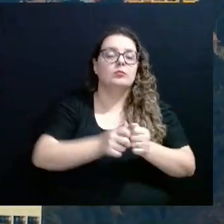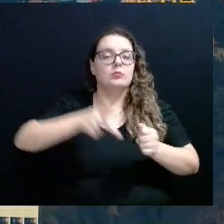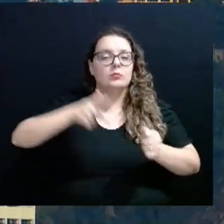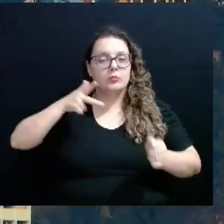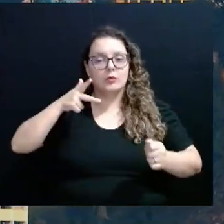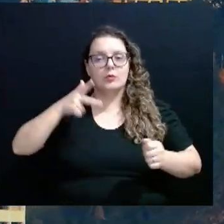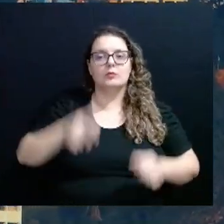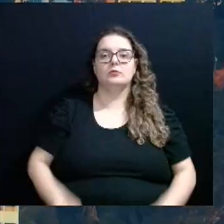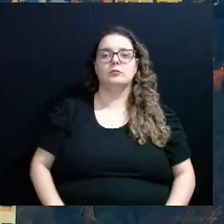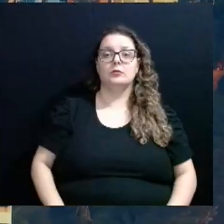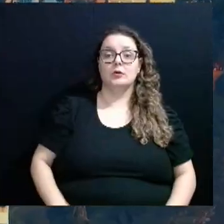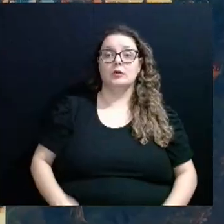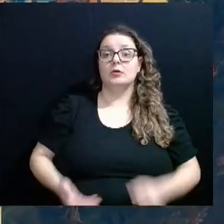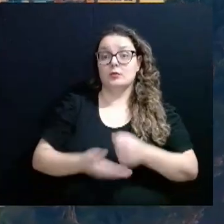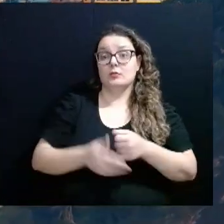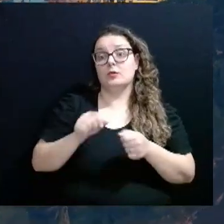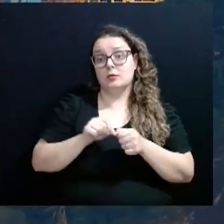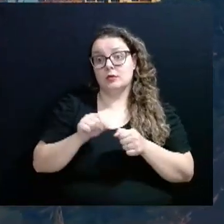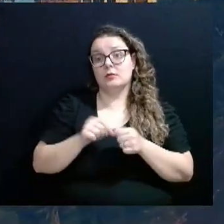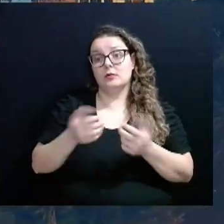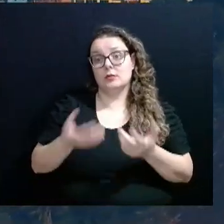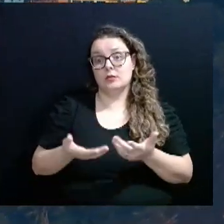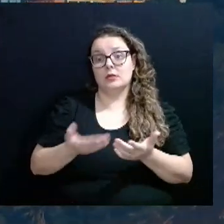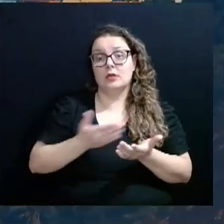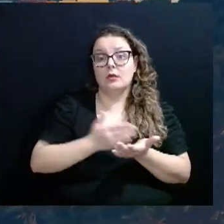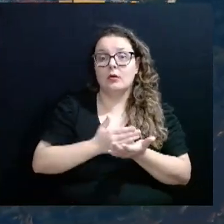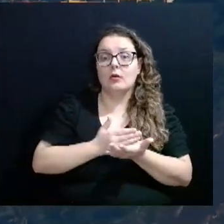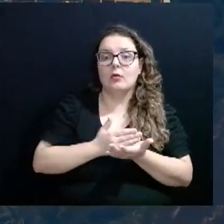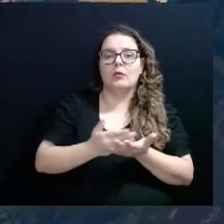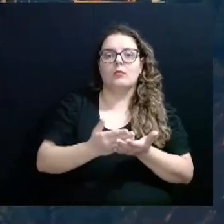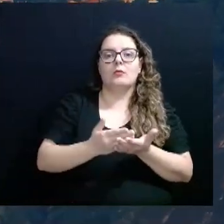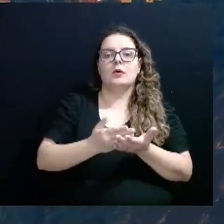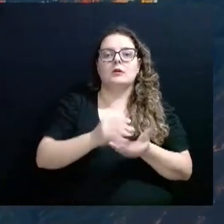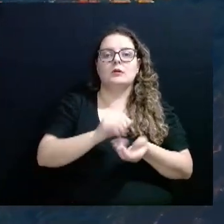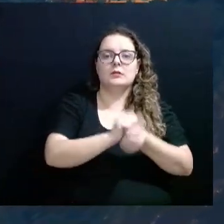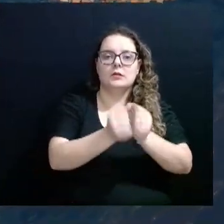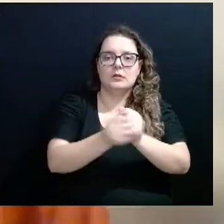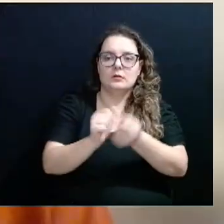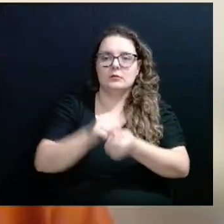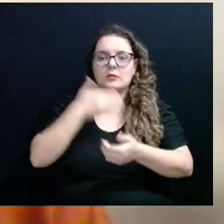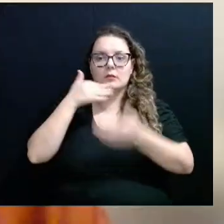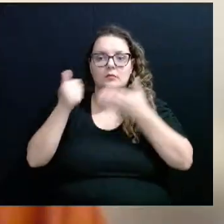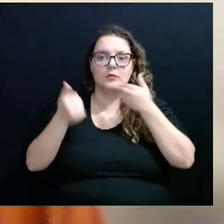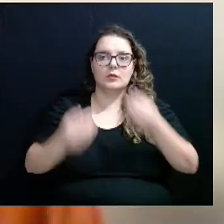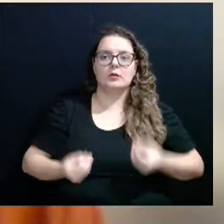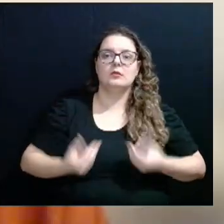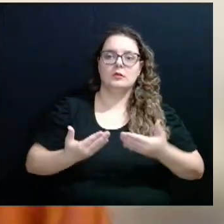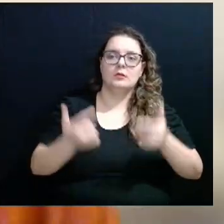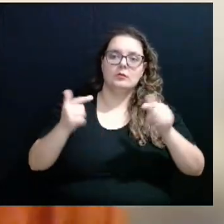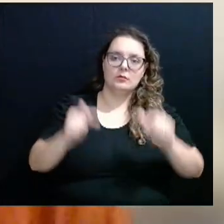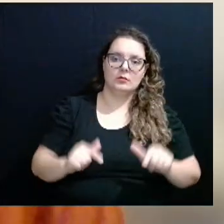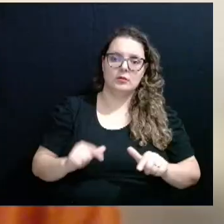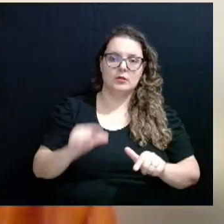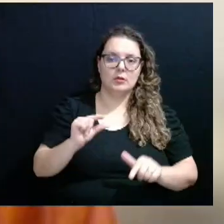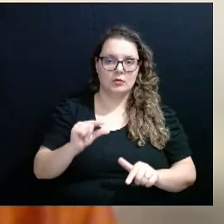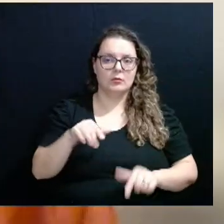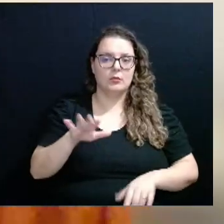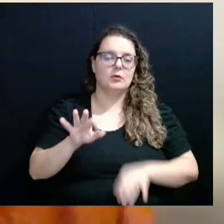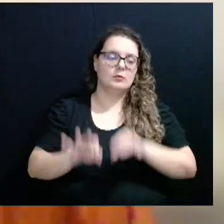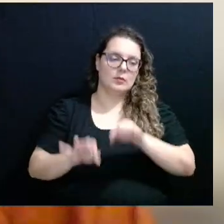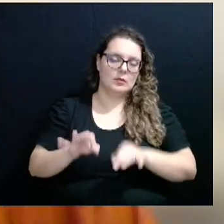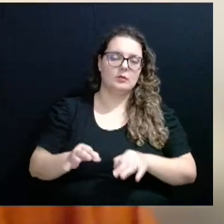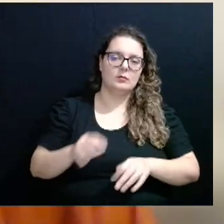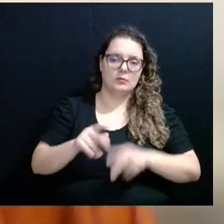ser feito é que isso comece a ser reparado na forma de a gente fornecer um ambiente um pouquinho mais justo para essas